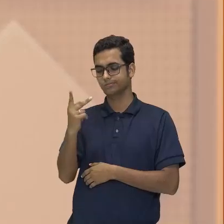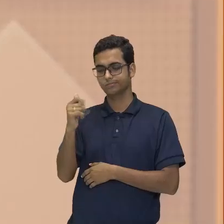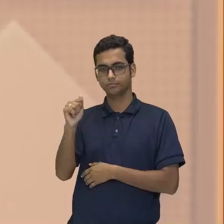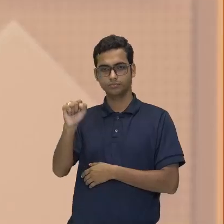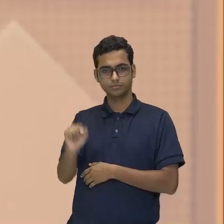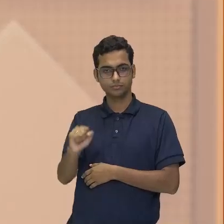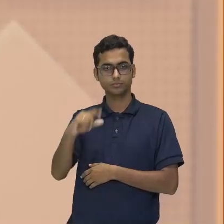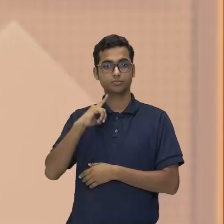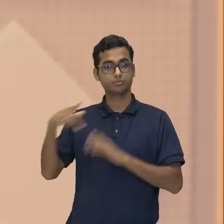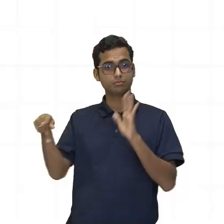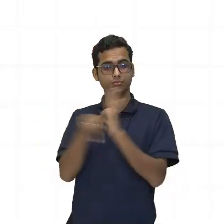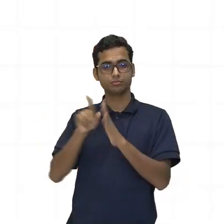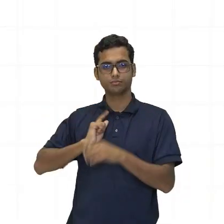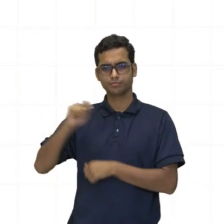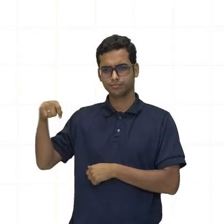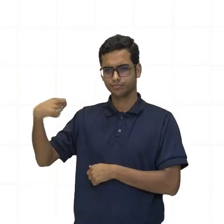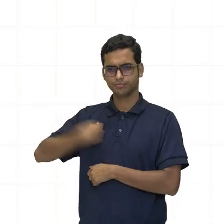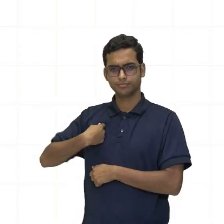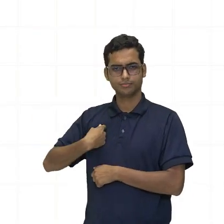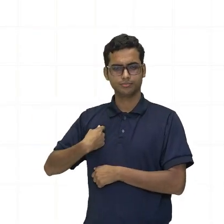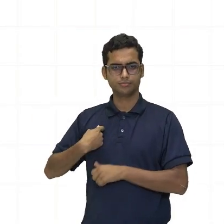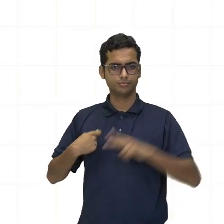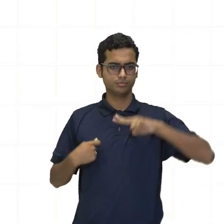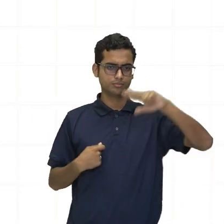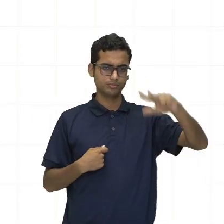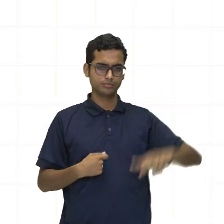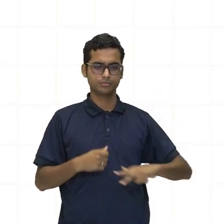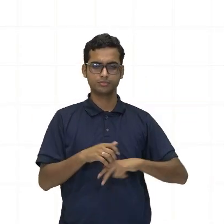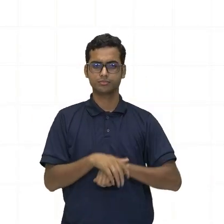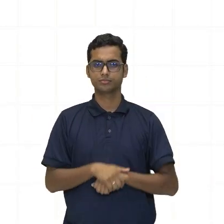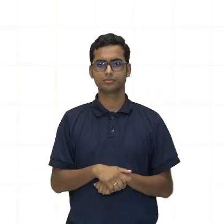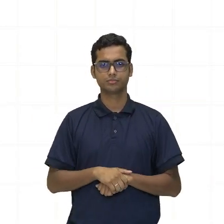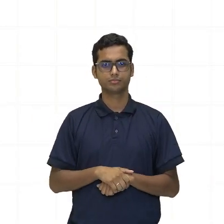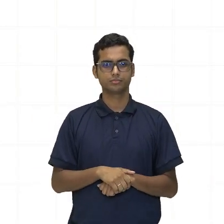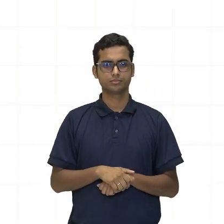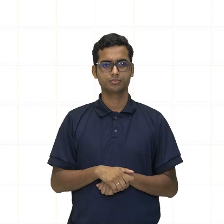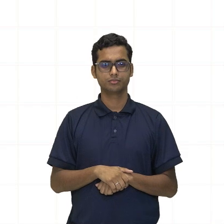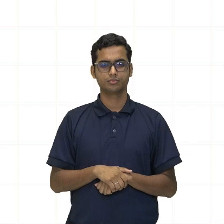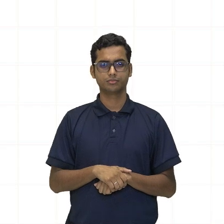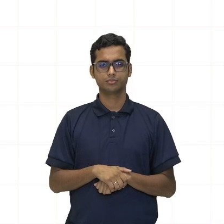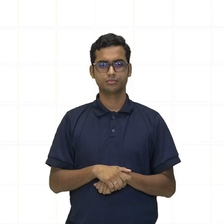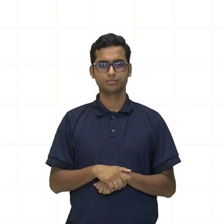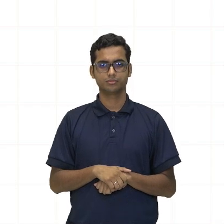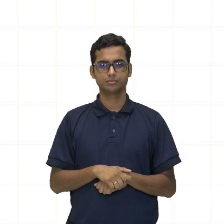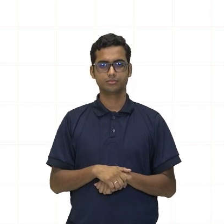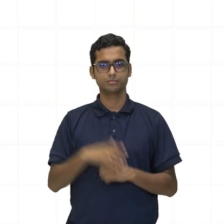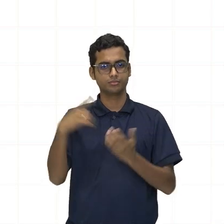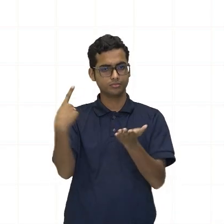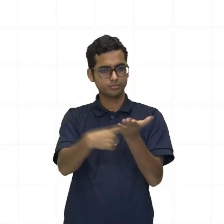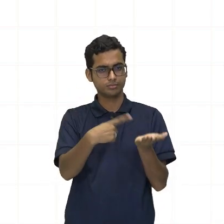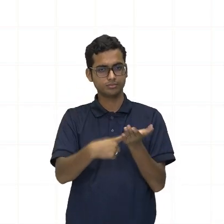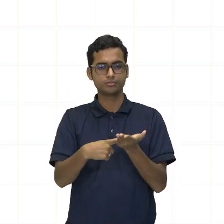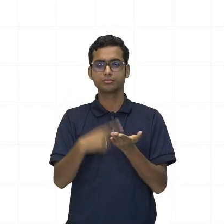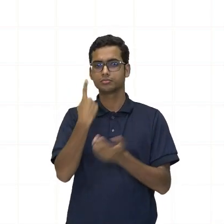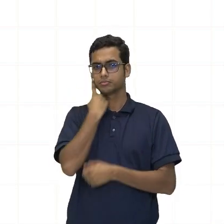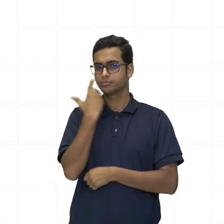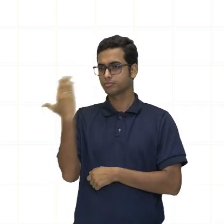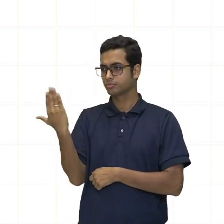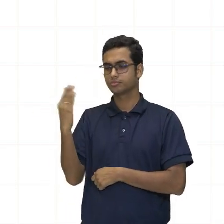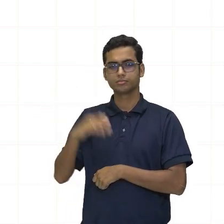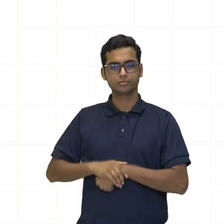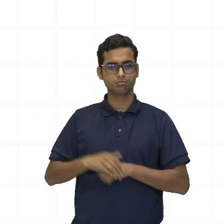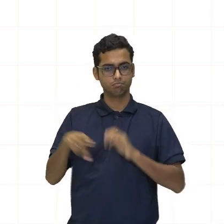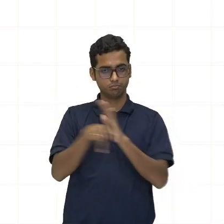relembrar o que diz o Tratado de Tordesilhas? A gente tem aqui um Tratado de Tordesilhas que foi assinado no ano de